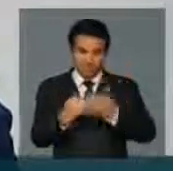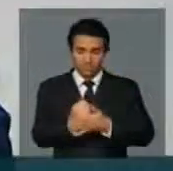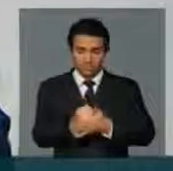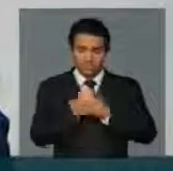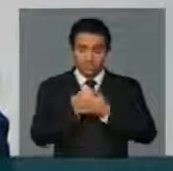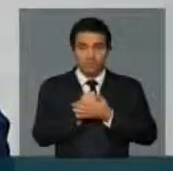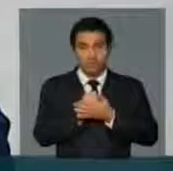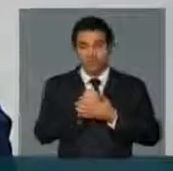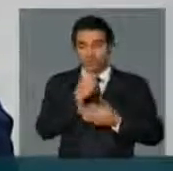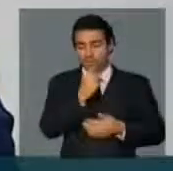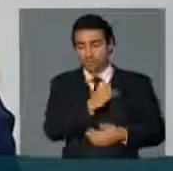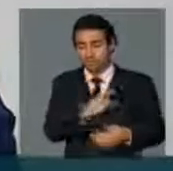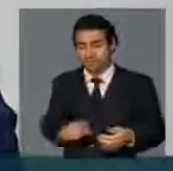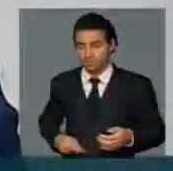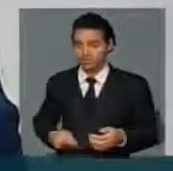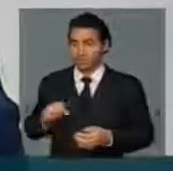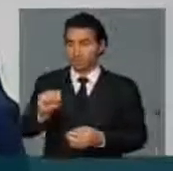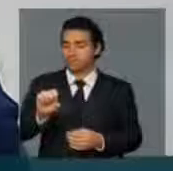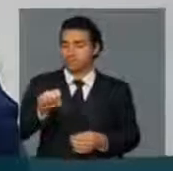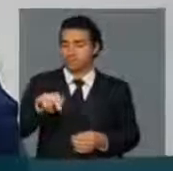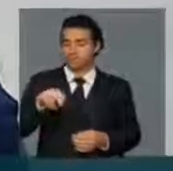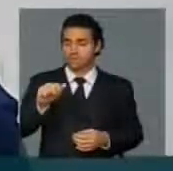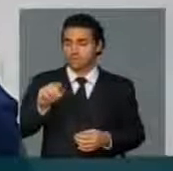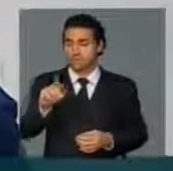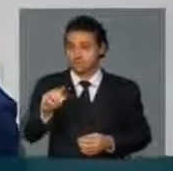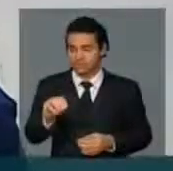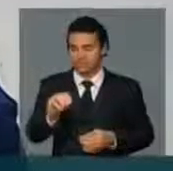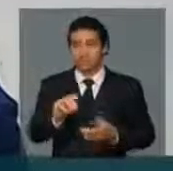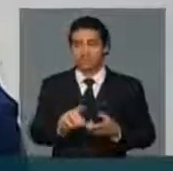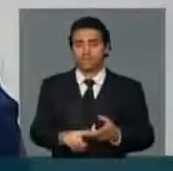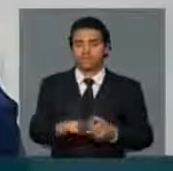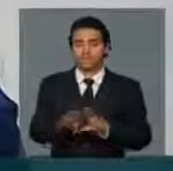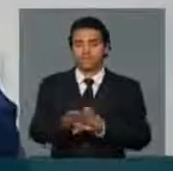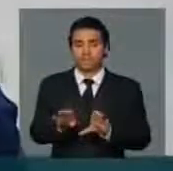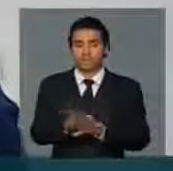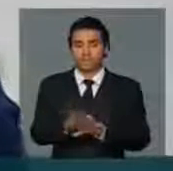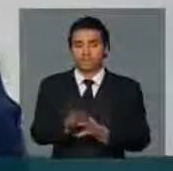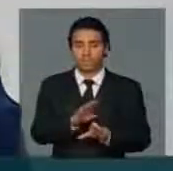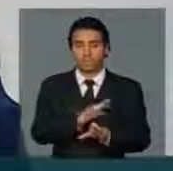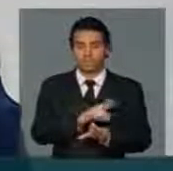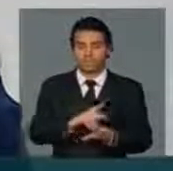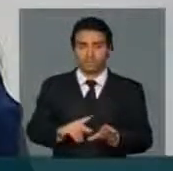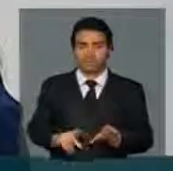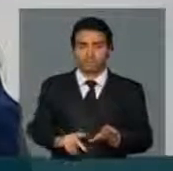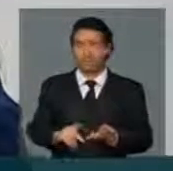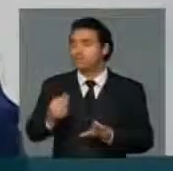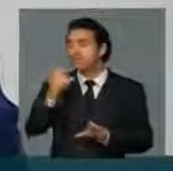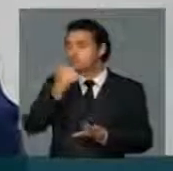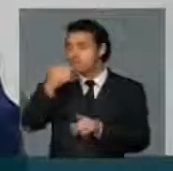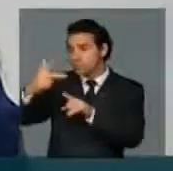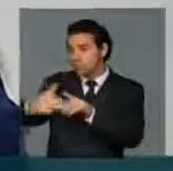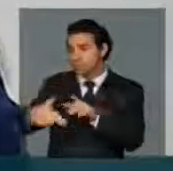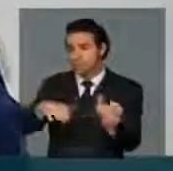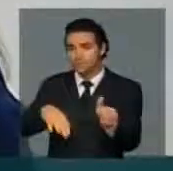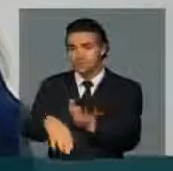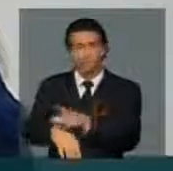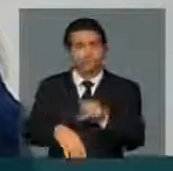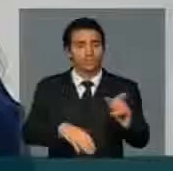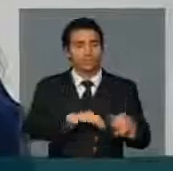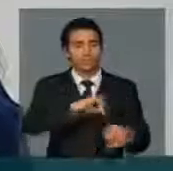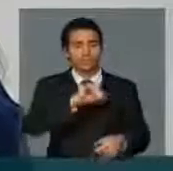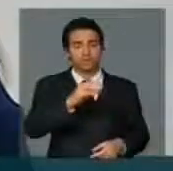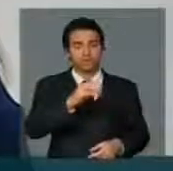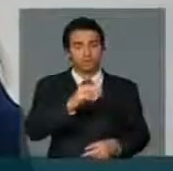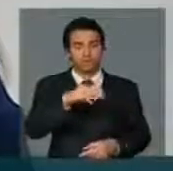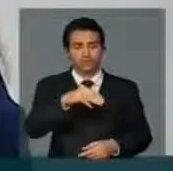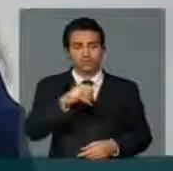do presidente do Senado, senador Renan Calheiros, do presidente deputada, da Câmara desculpa, dos Deputados, Eduardo Cunha, João Moraes. E